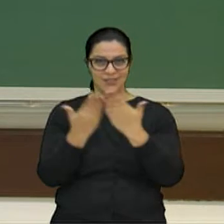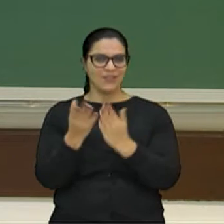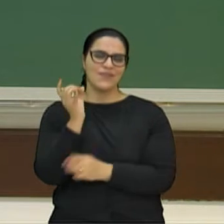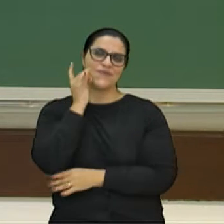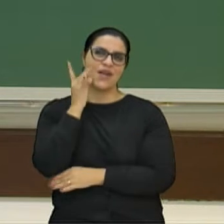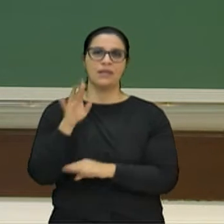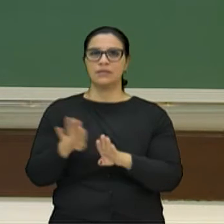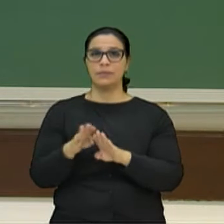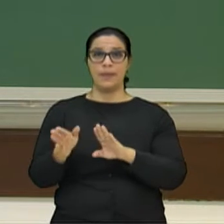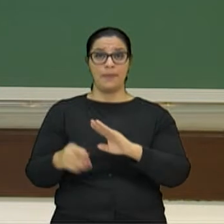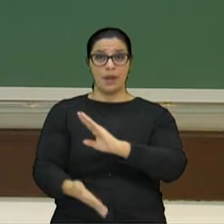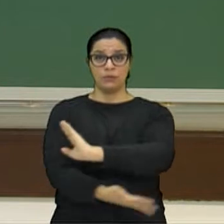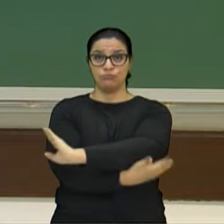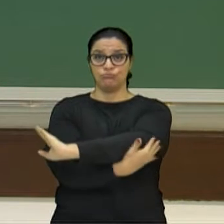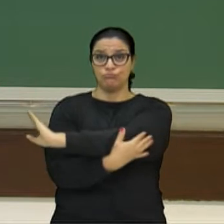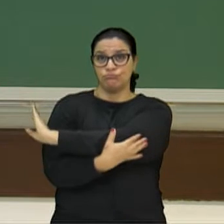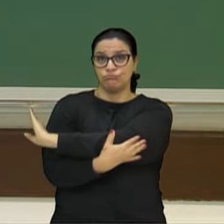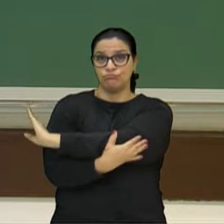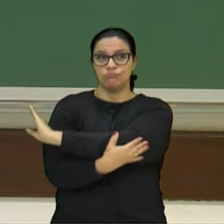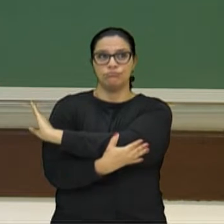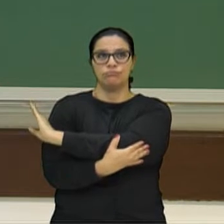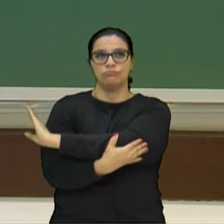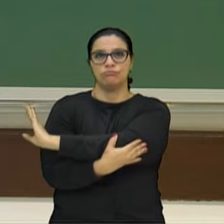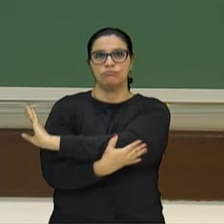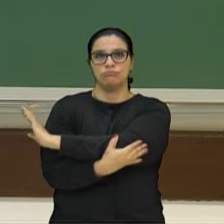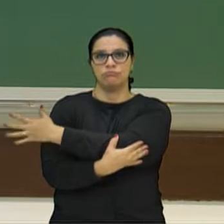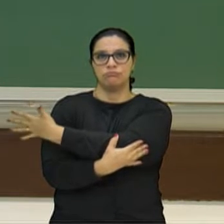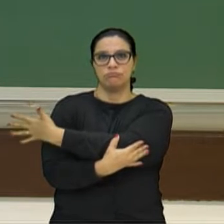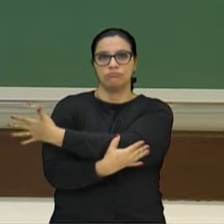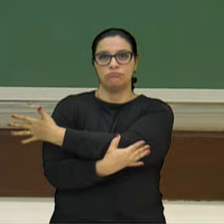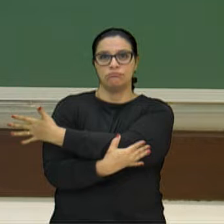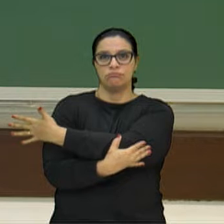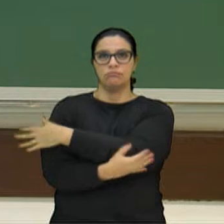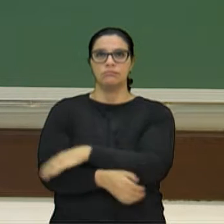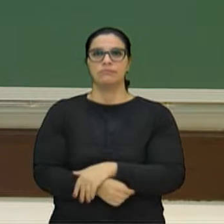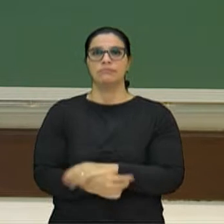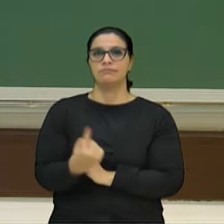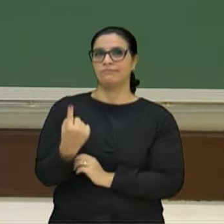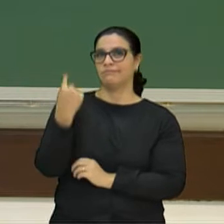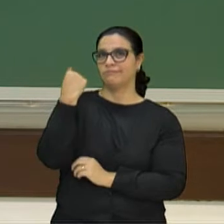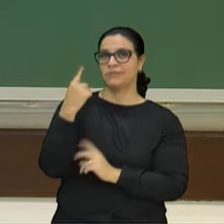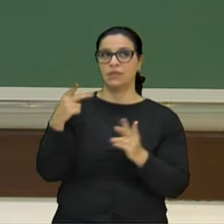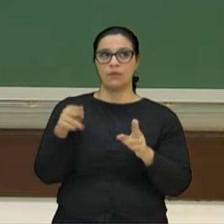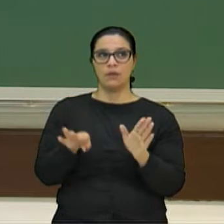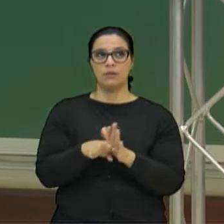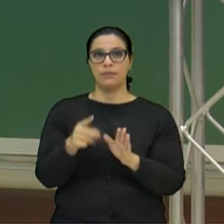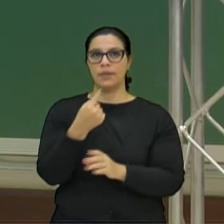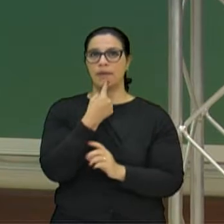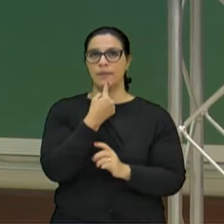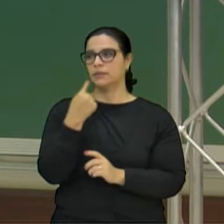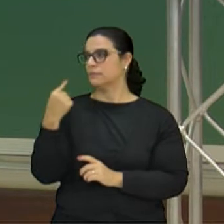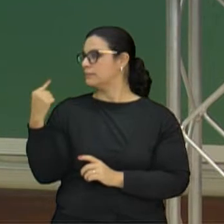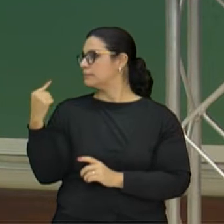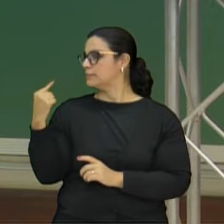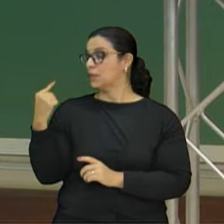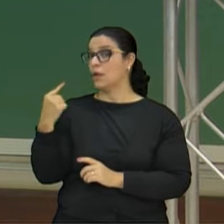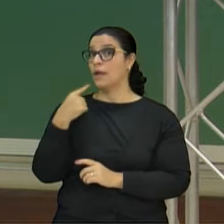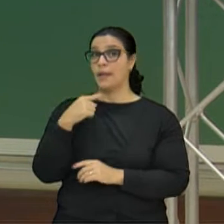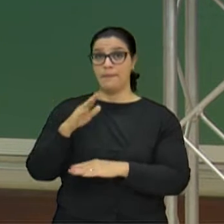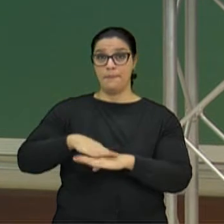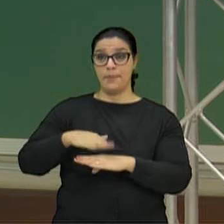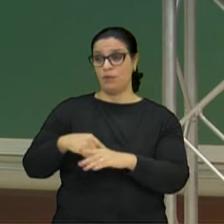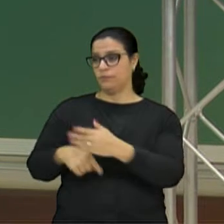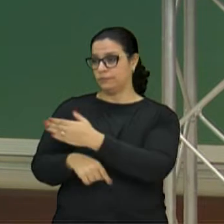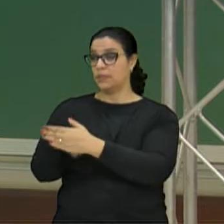Então cruza o braço à frente do corpo, palma da mão voltada para cima e olha para o lado contrário que a mão aponta. Então